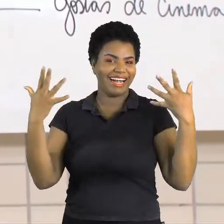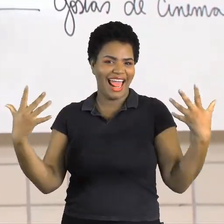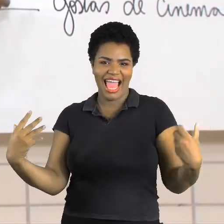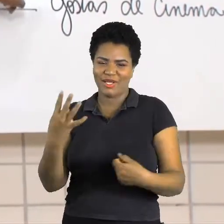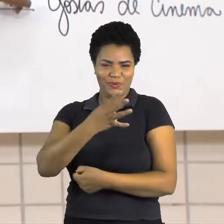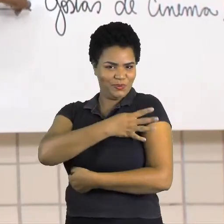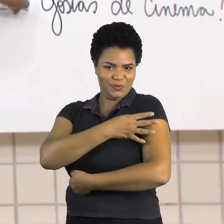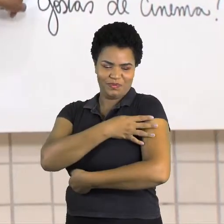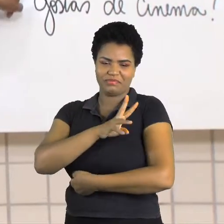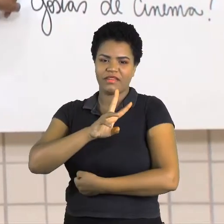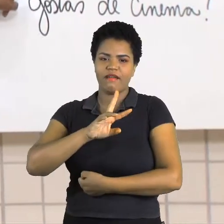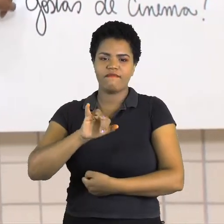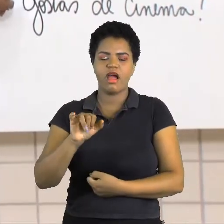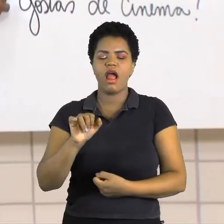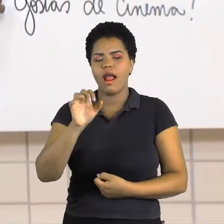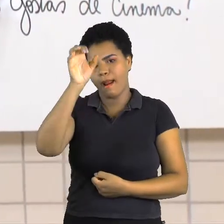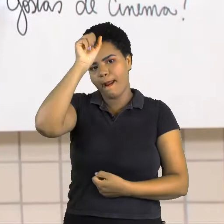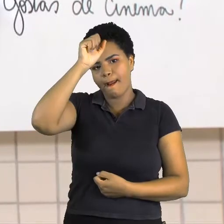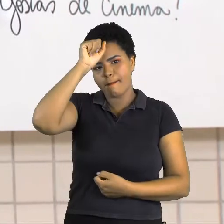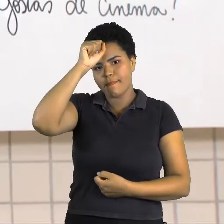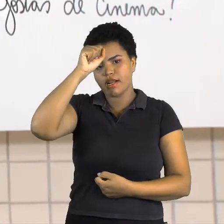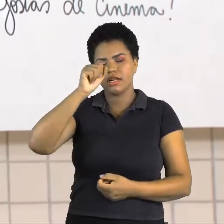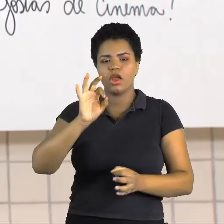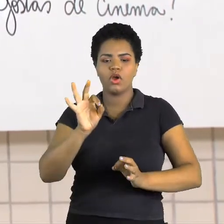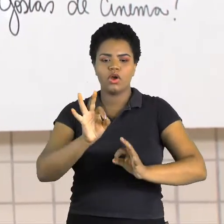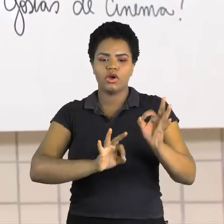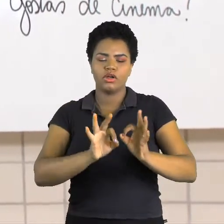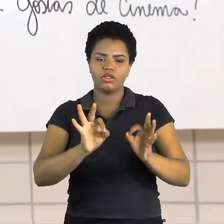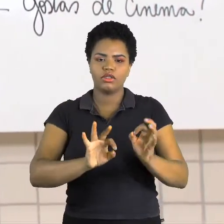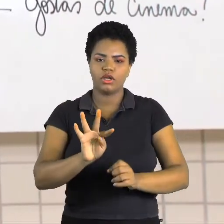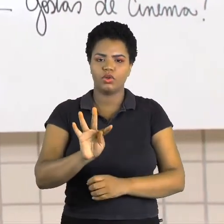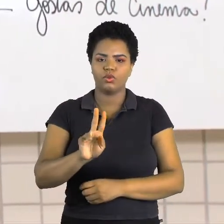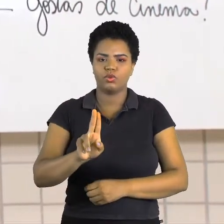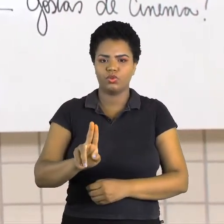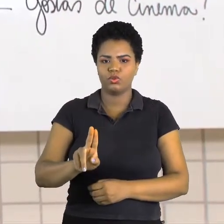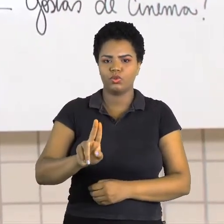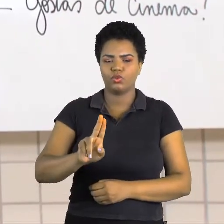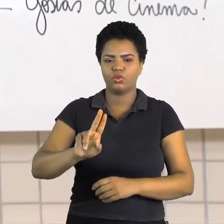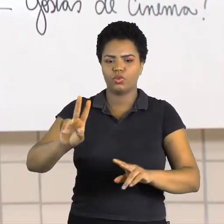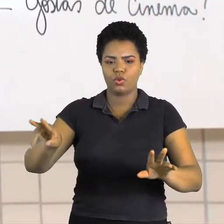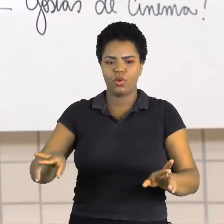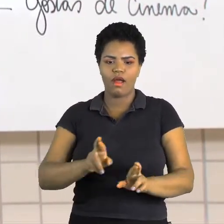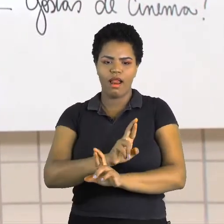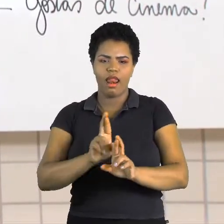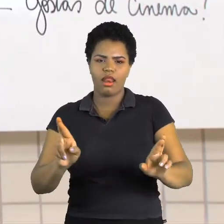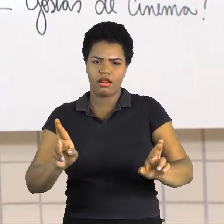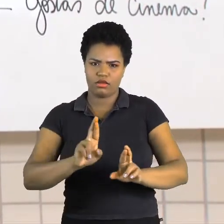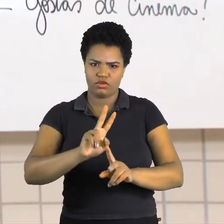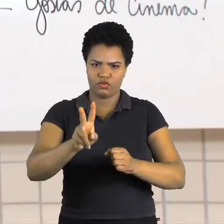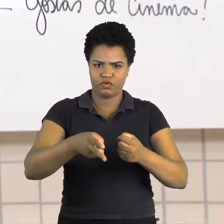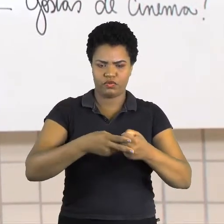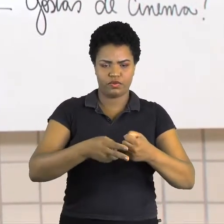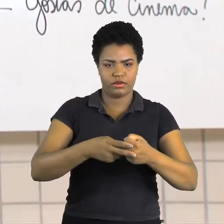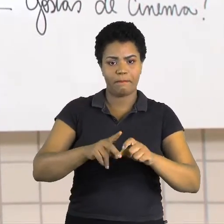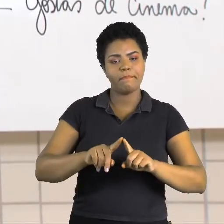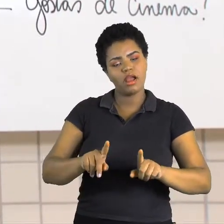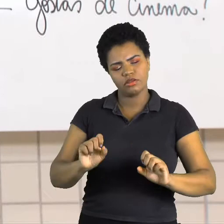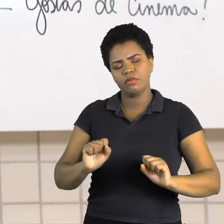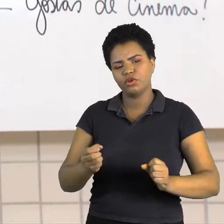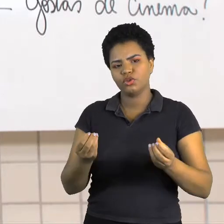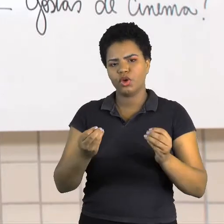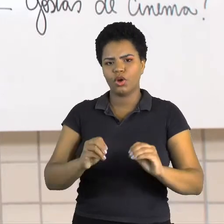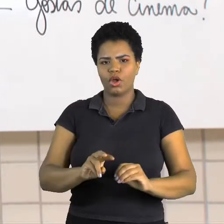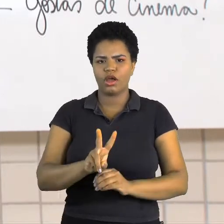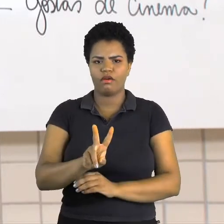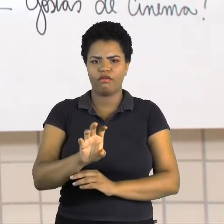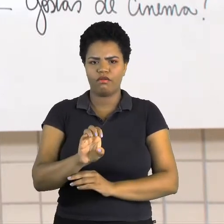a conjugação do tu aqui em relação ao verbo. Mas eu poderia colocar, você foi ao mercado? Não, não tem